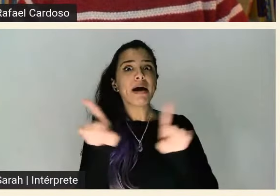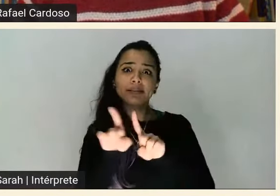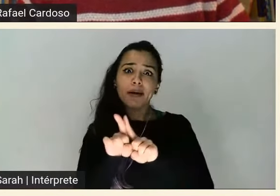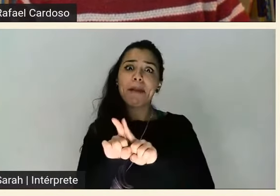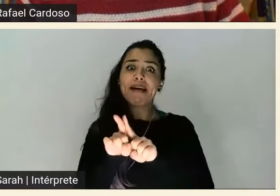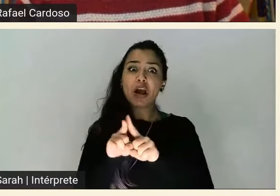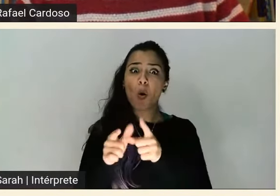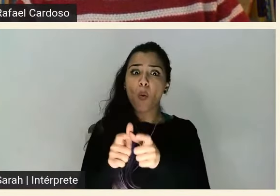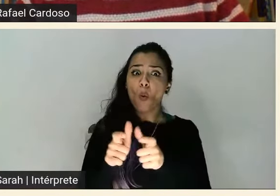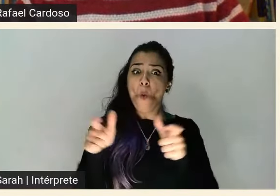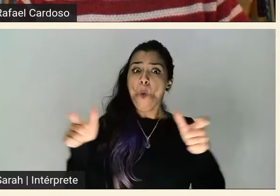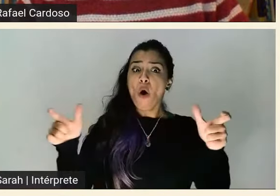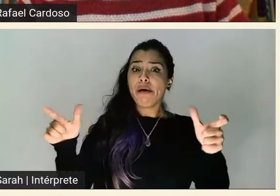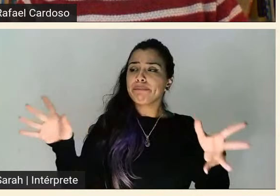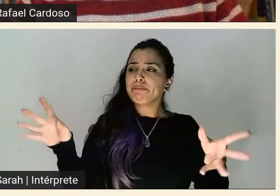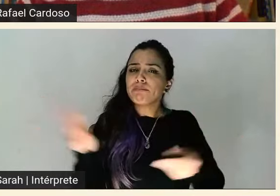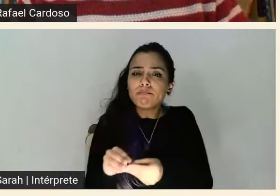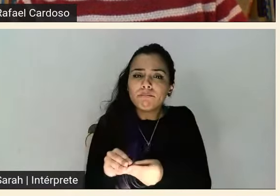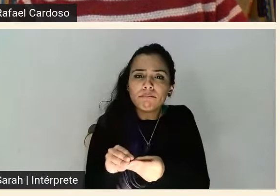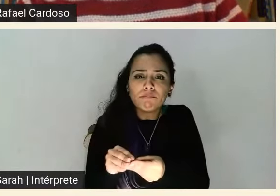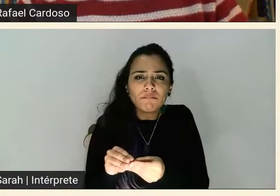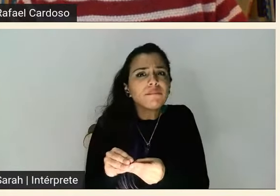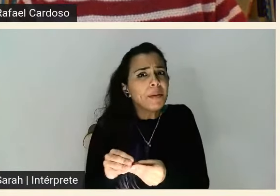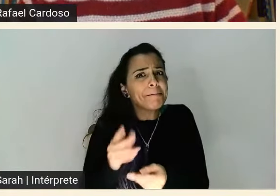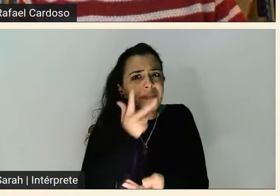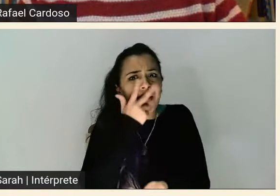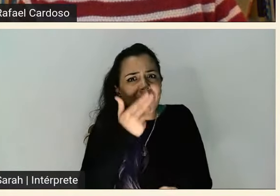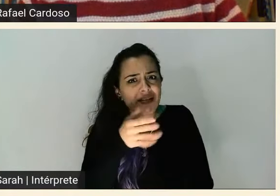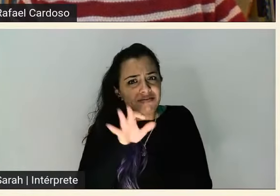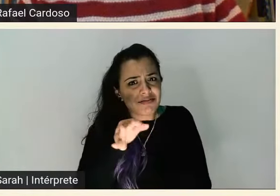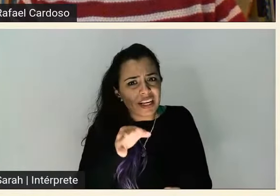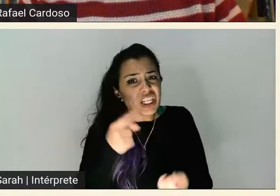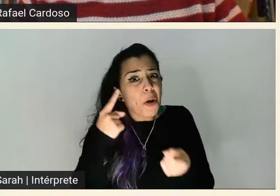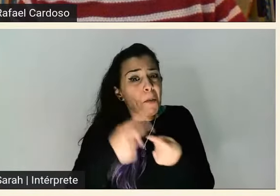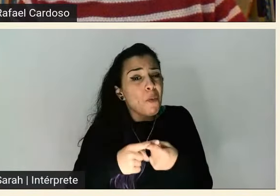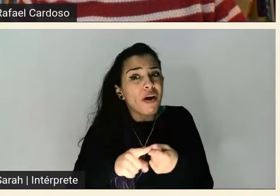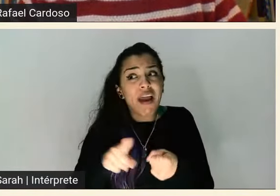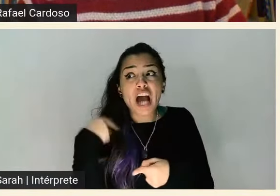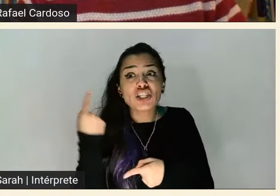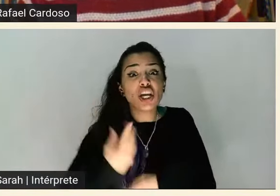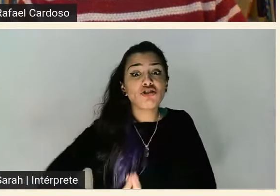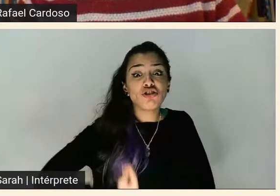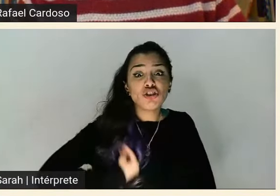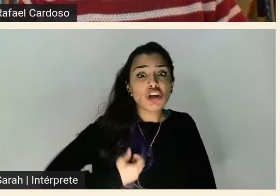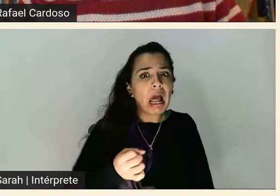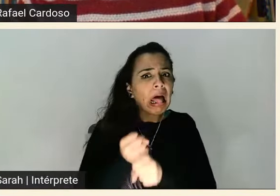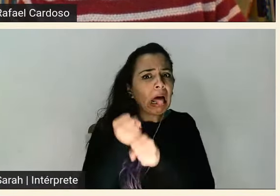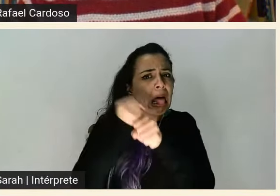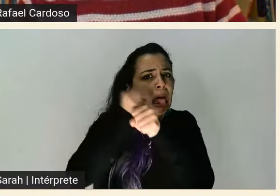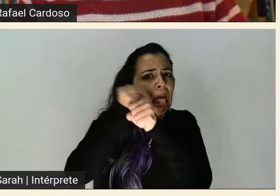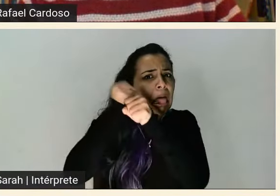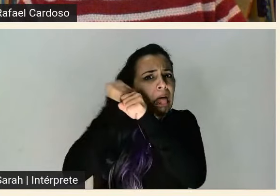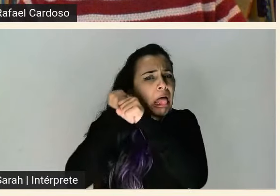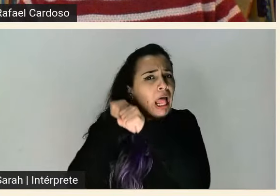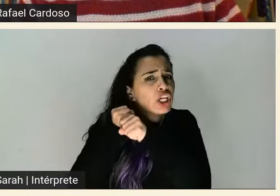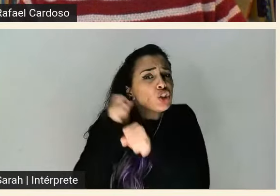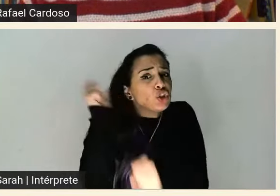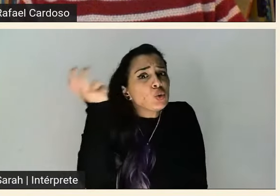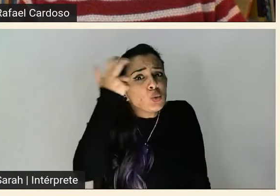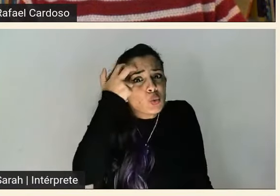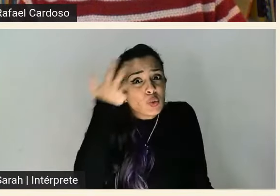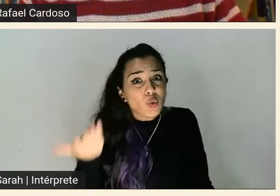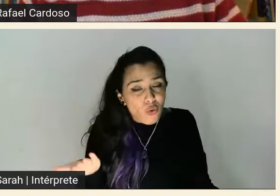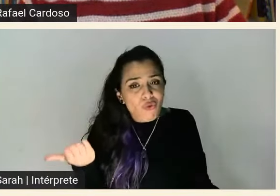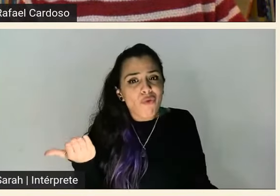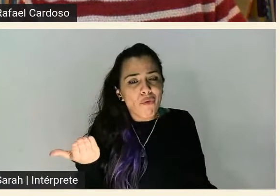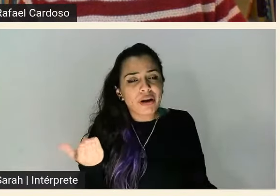né? Considerando o tempo de existência que nós temos como cultura, a importância